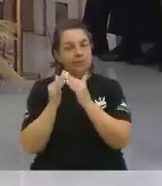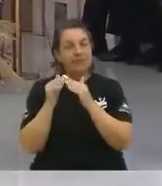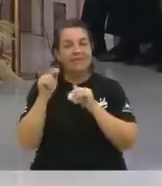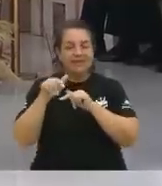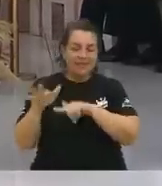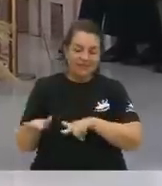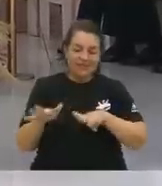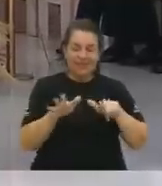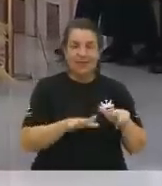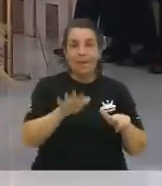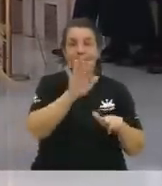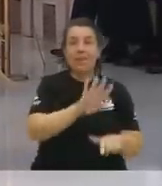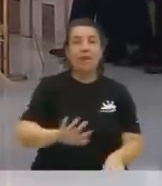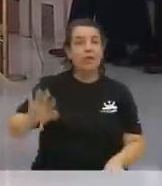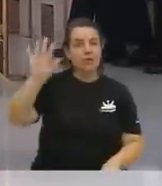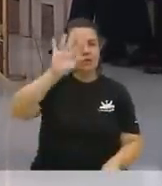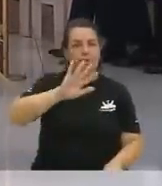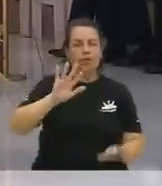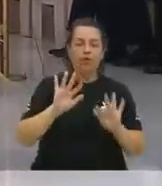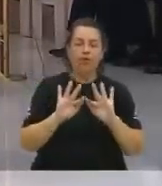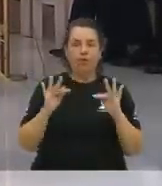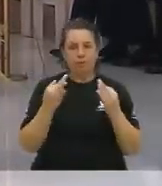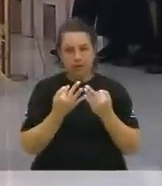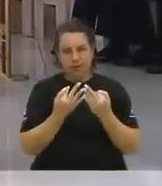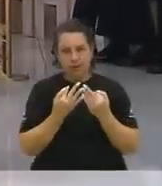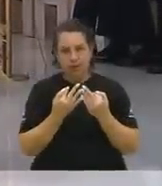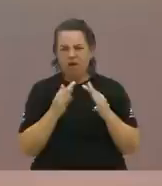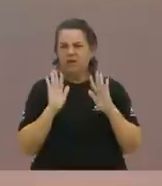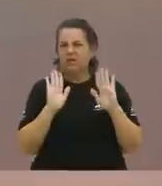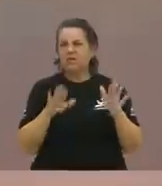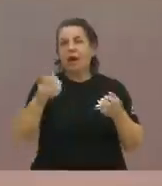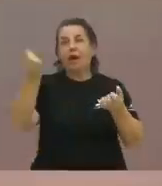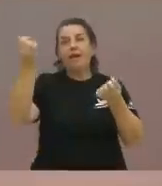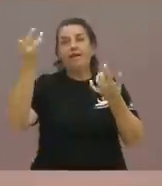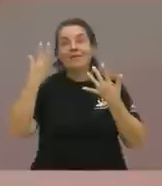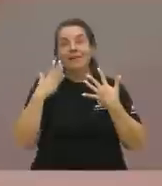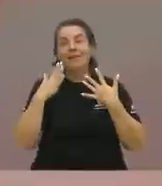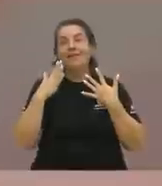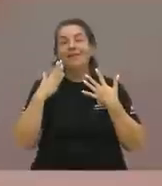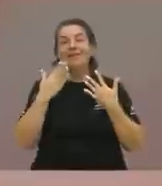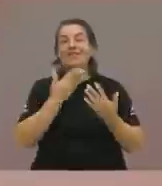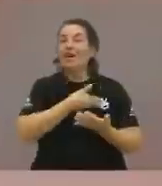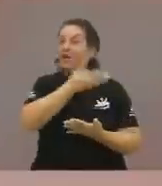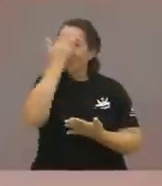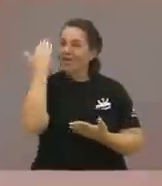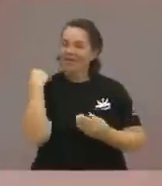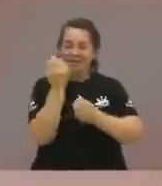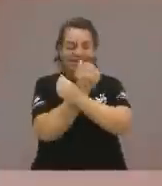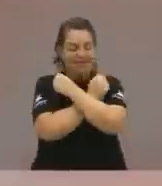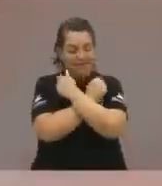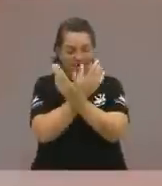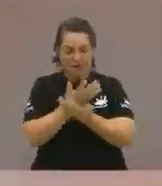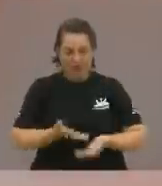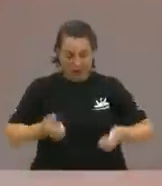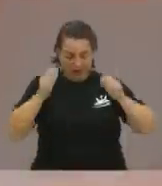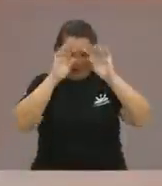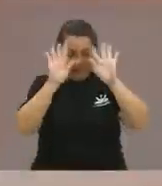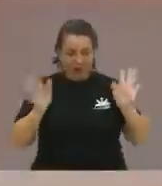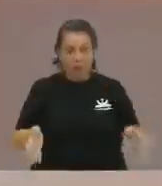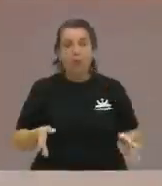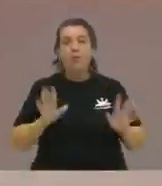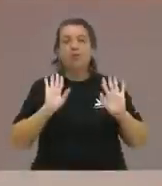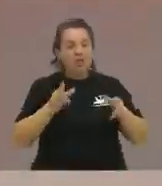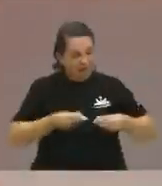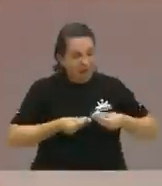Semana Nacional da Família. E quantas graças Nossa Senhora de Guadalupe tem dispensado.